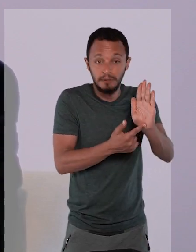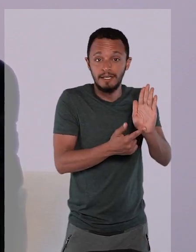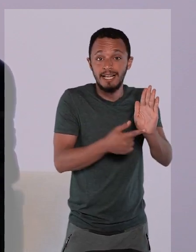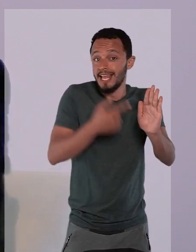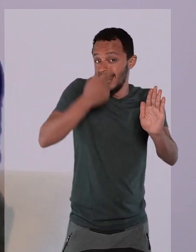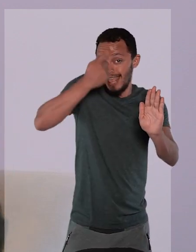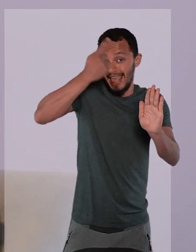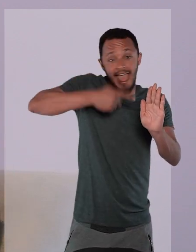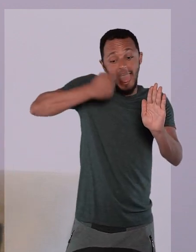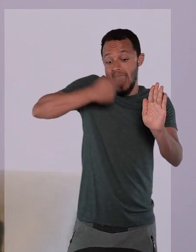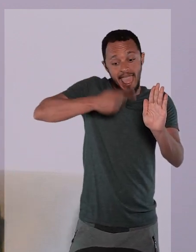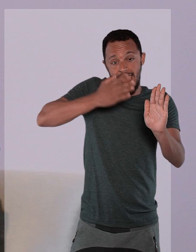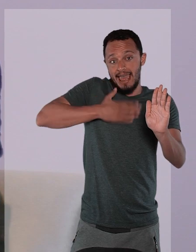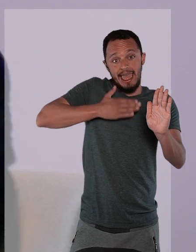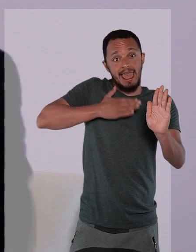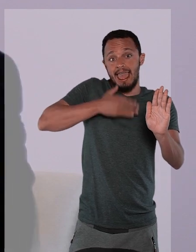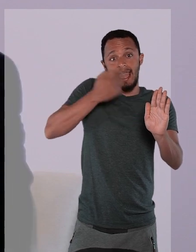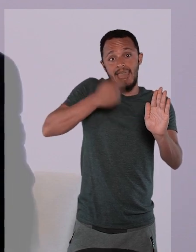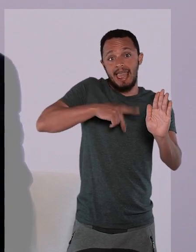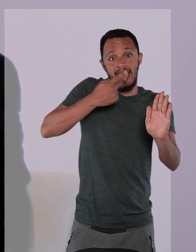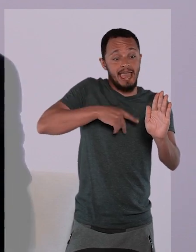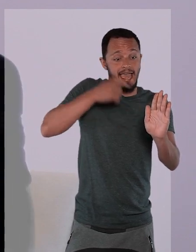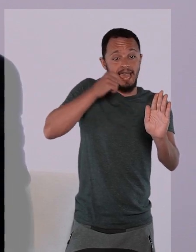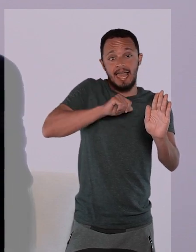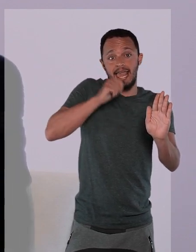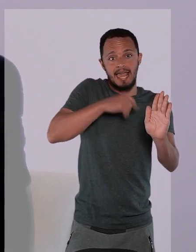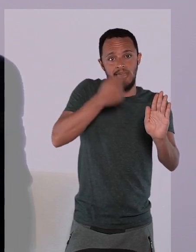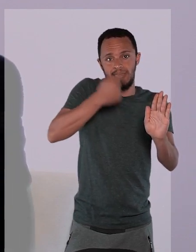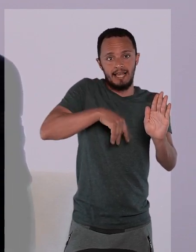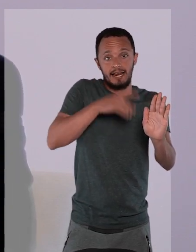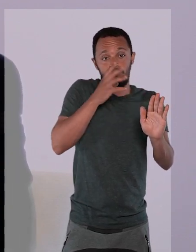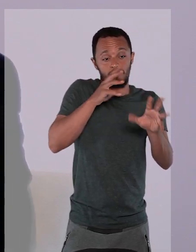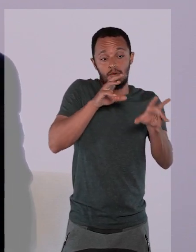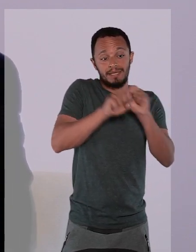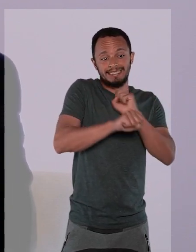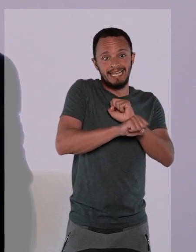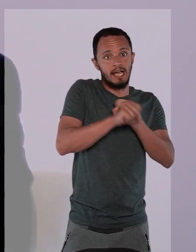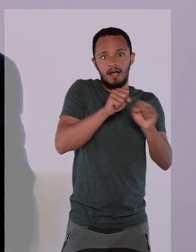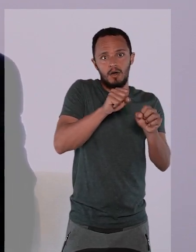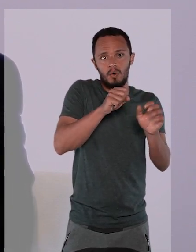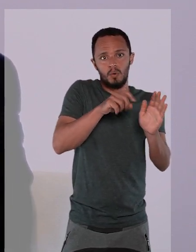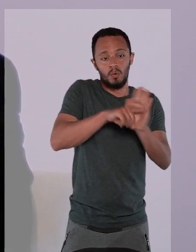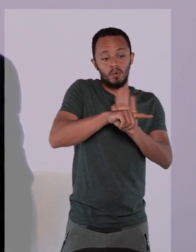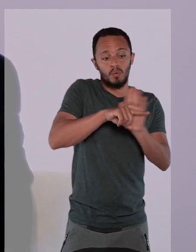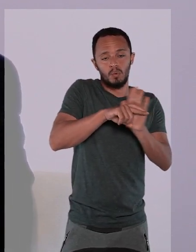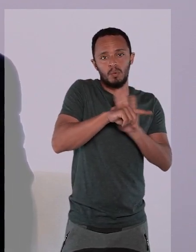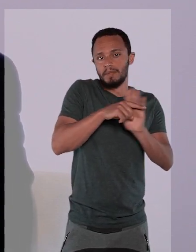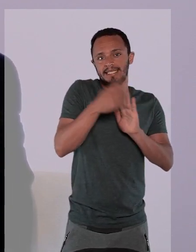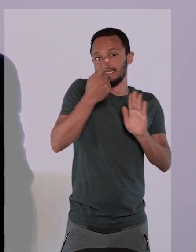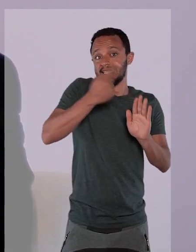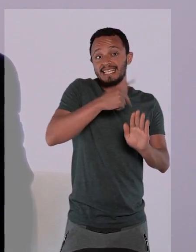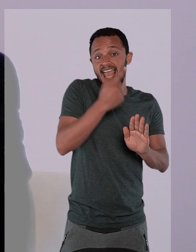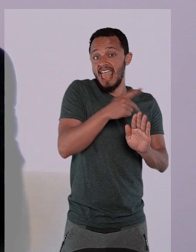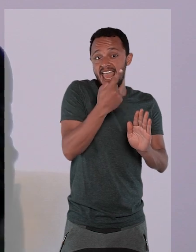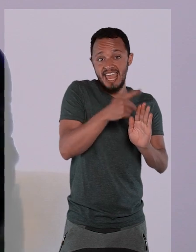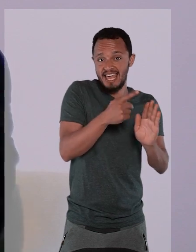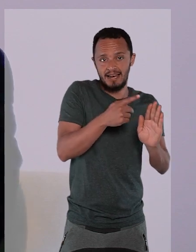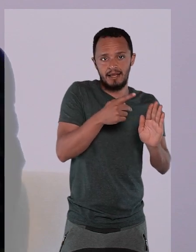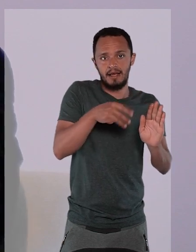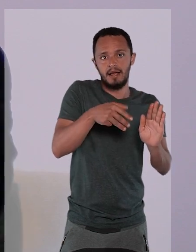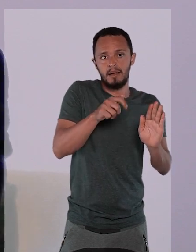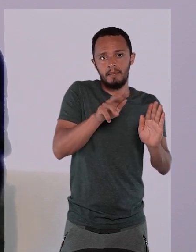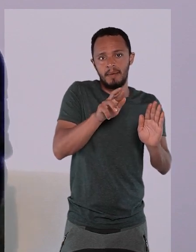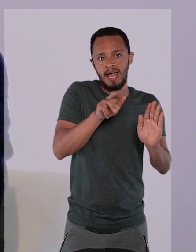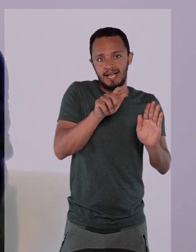dela, né, da formação e da forma como ela usa